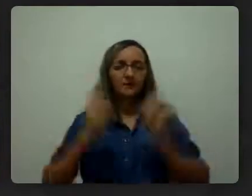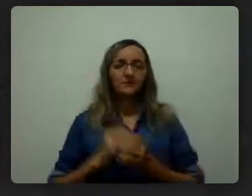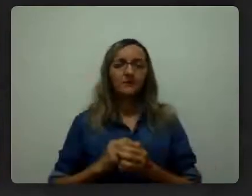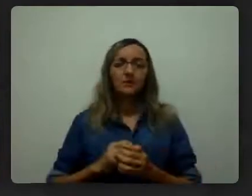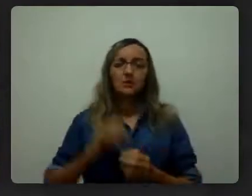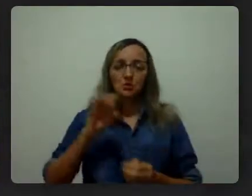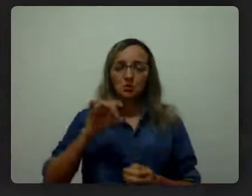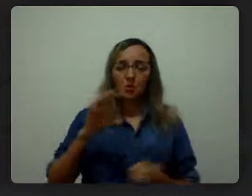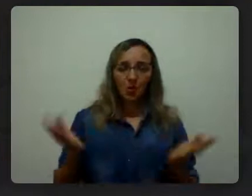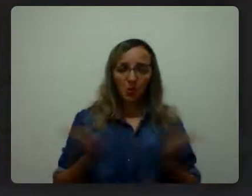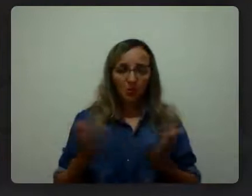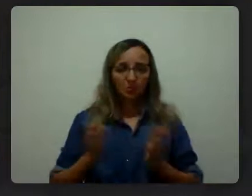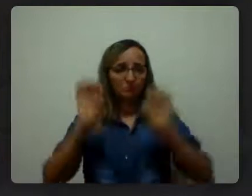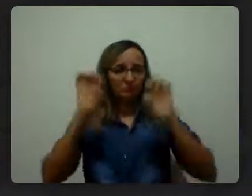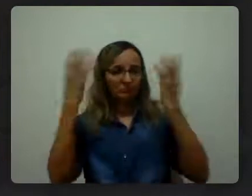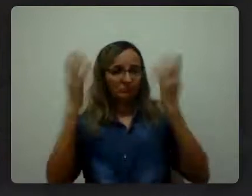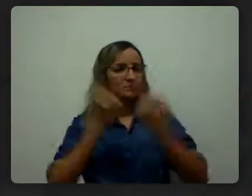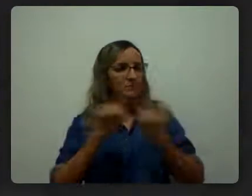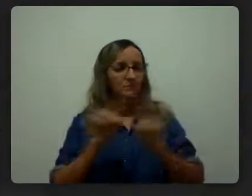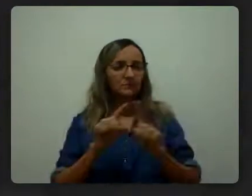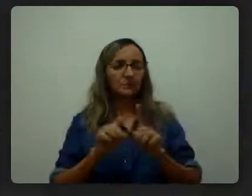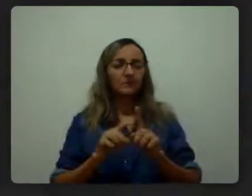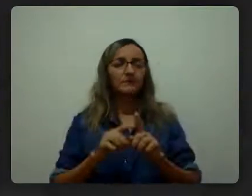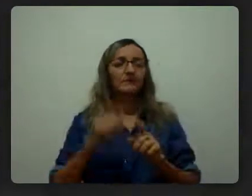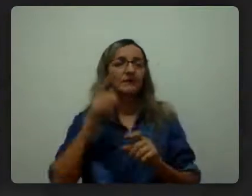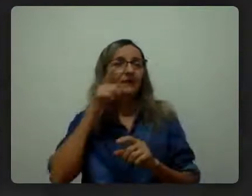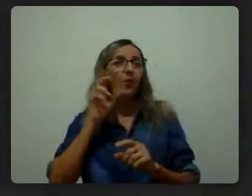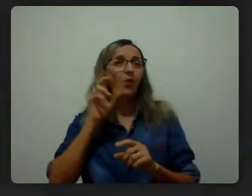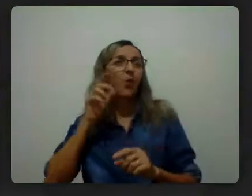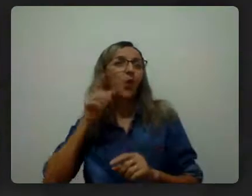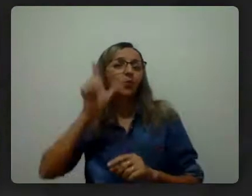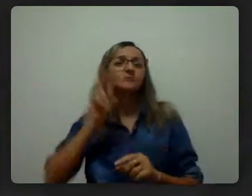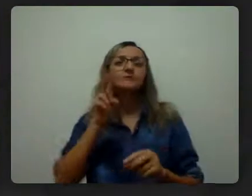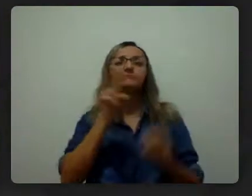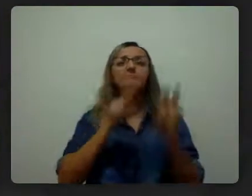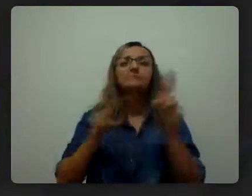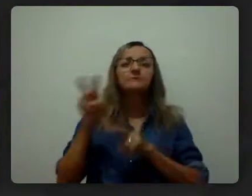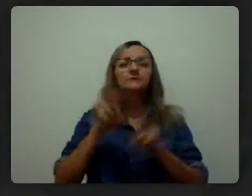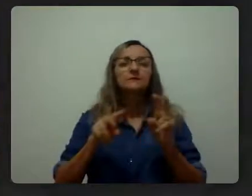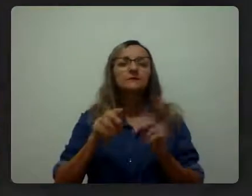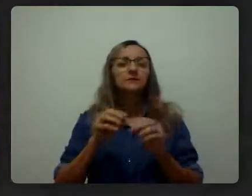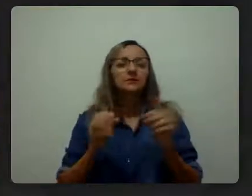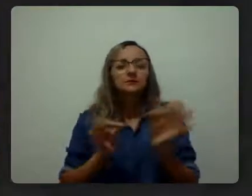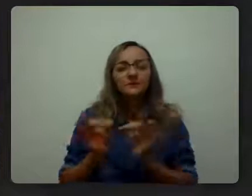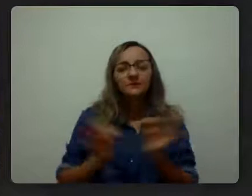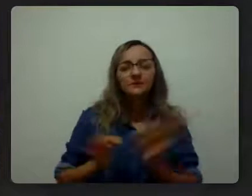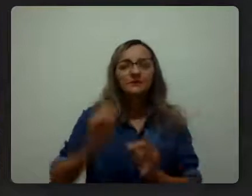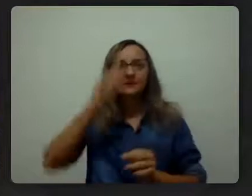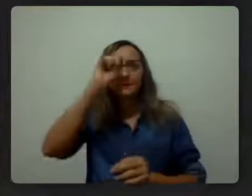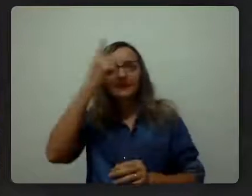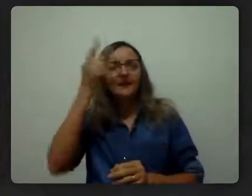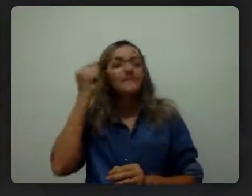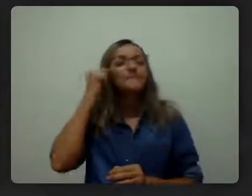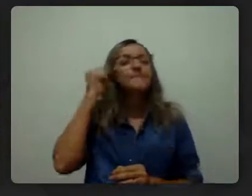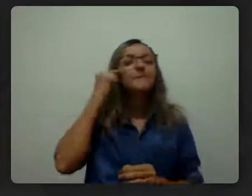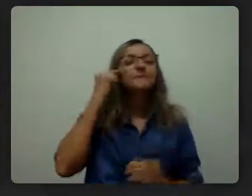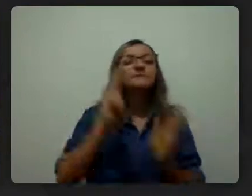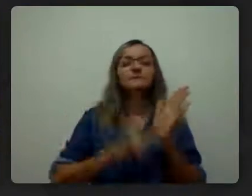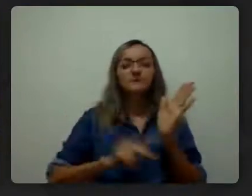isso. É, então... Isso aí, professor Maicon. É a dúvida de muita gente também. Eu vou precisar de quê para participar? Só do celular, da internet ou um